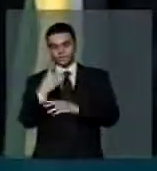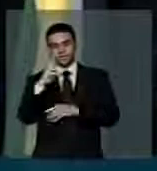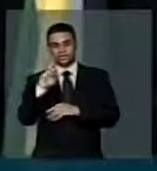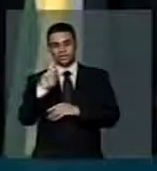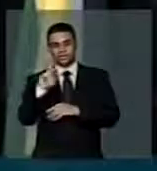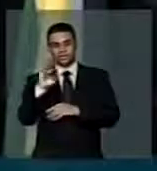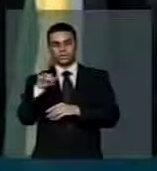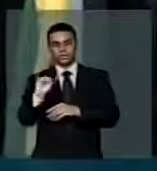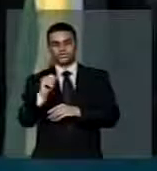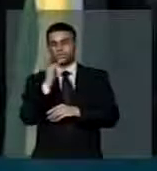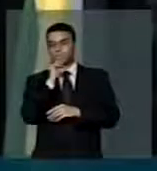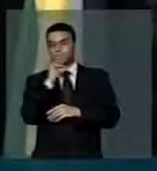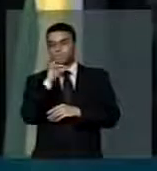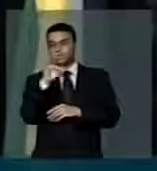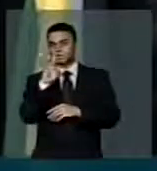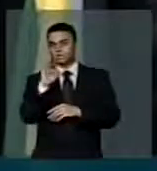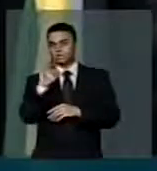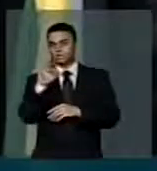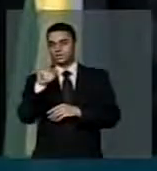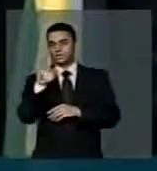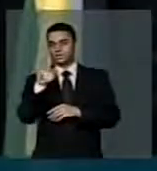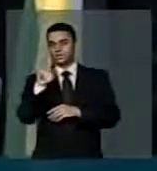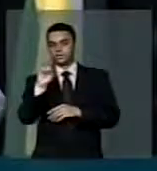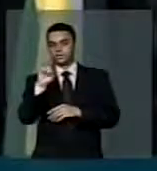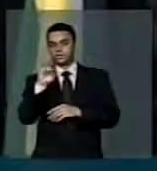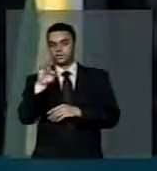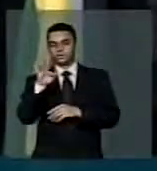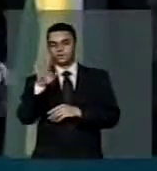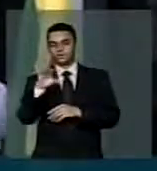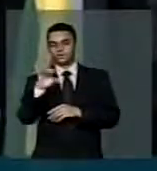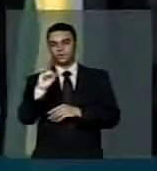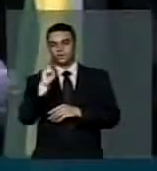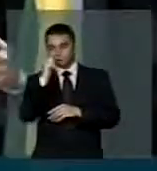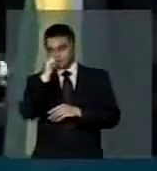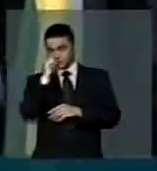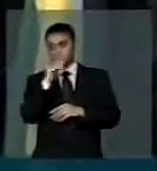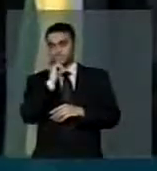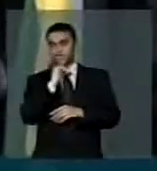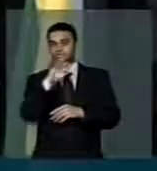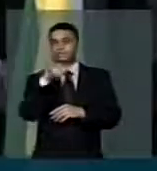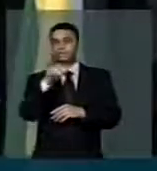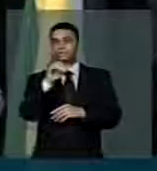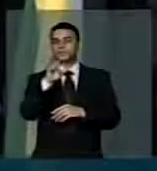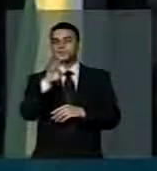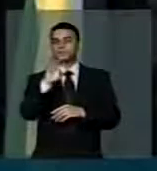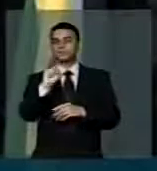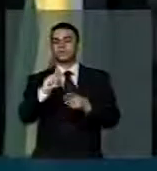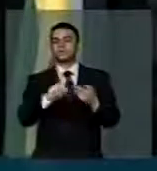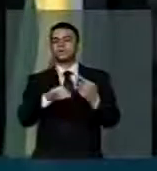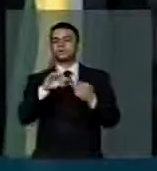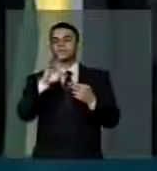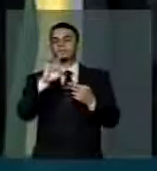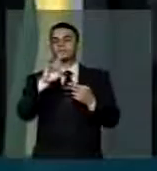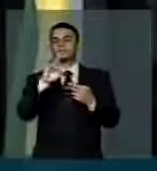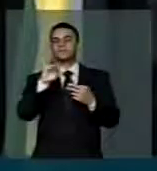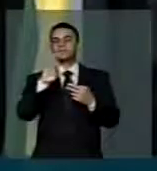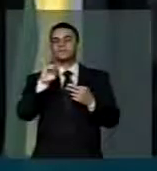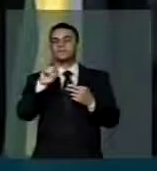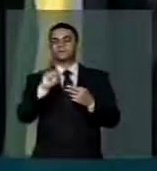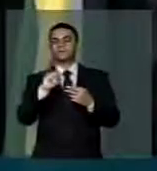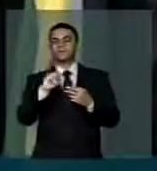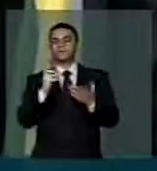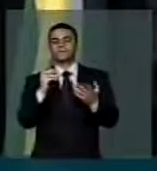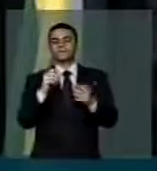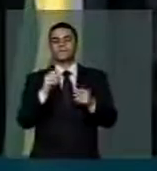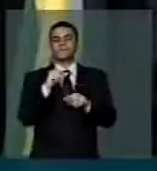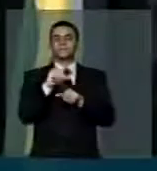Por exemplo, na área de frigoríficos, né? JBS, Friboi, foram comprando tudo que tinha pela frente e vai virando um